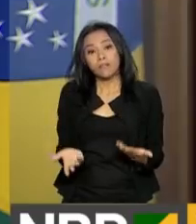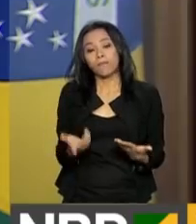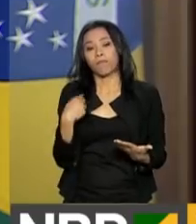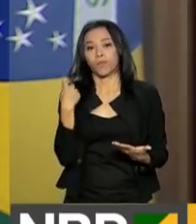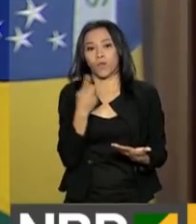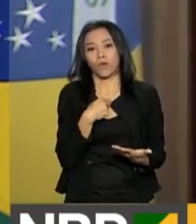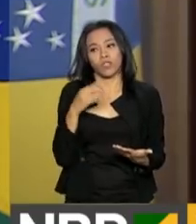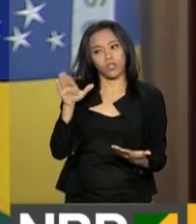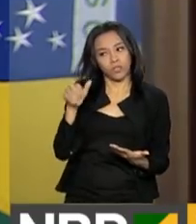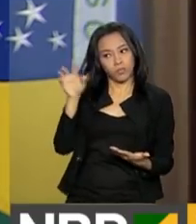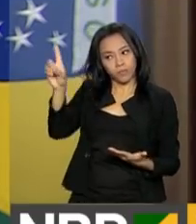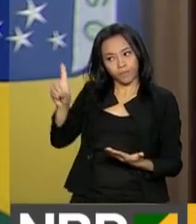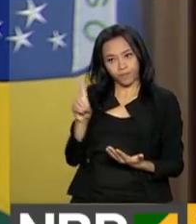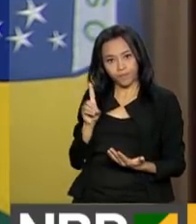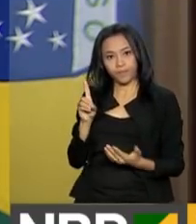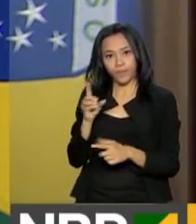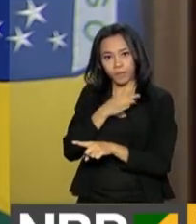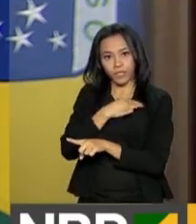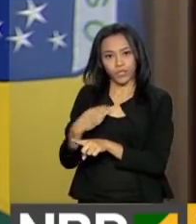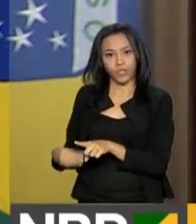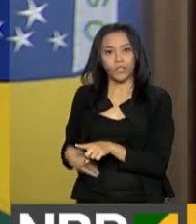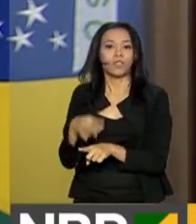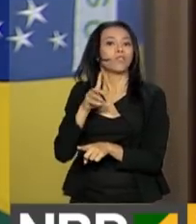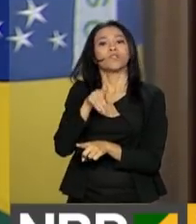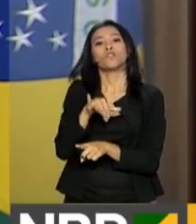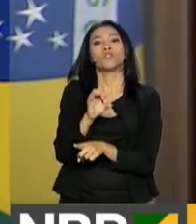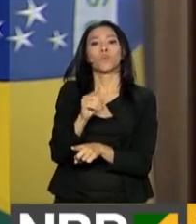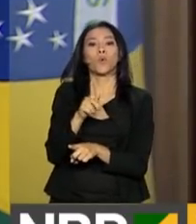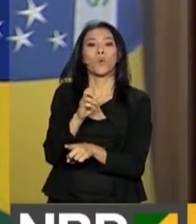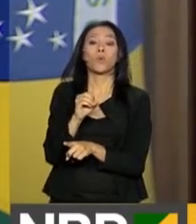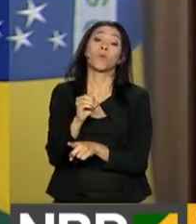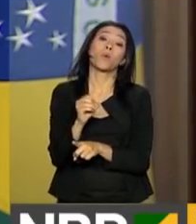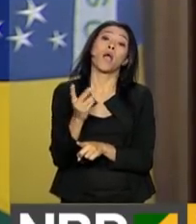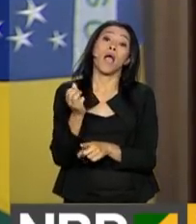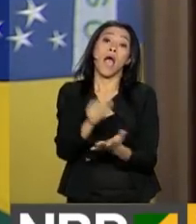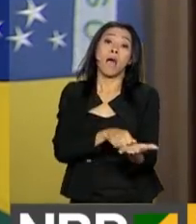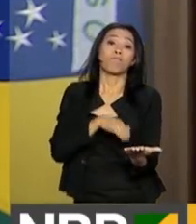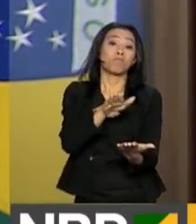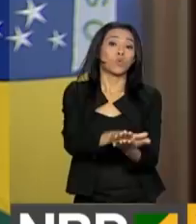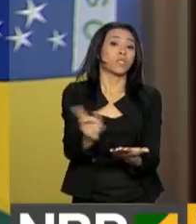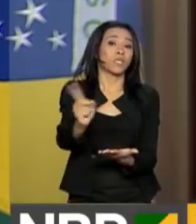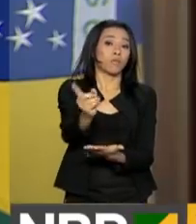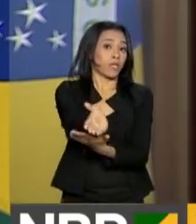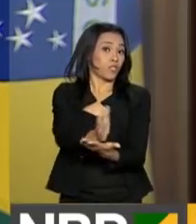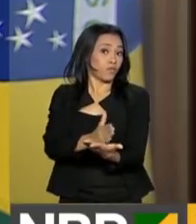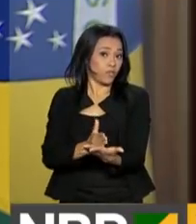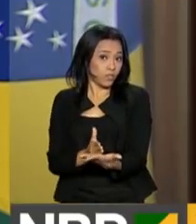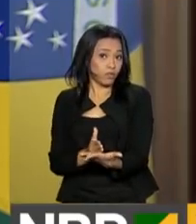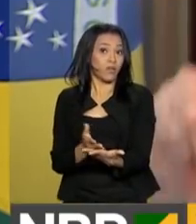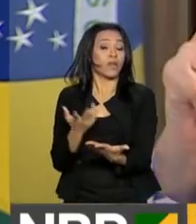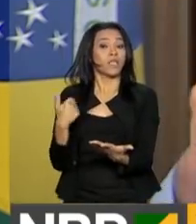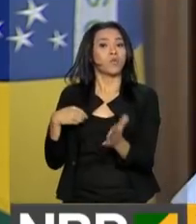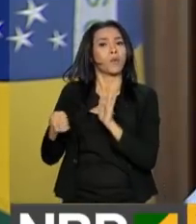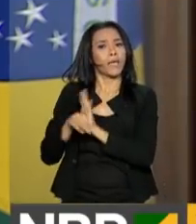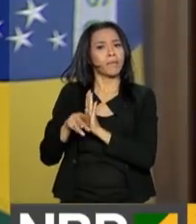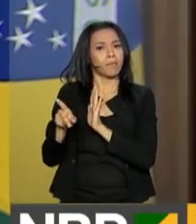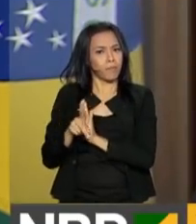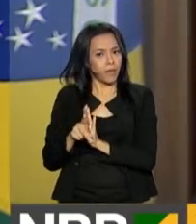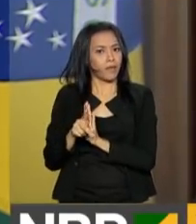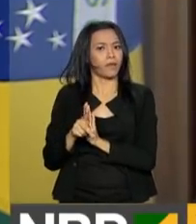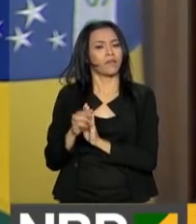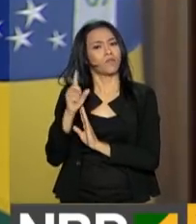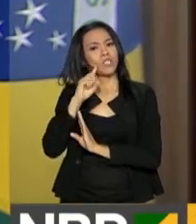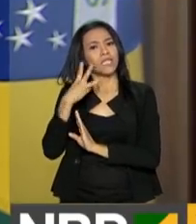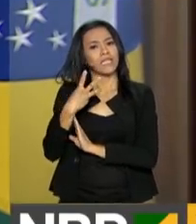é o jogo ea multa que não era partilhada com os municípios numa medida provisória no dia 30 de dezembro